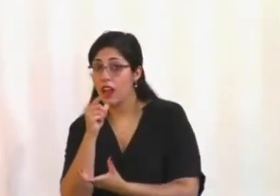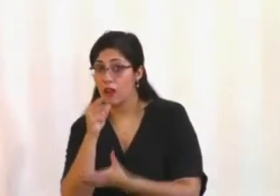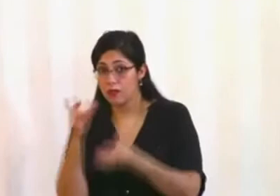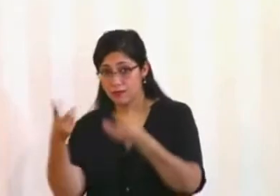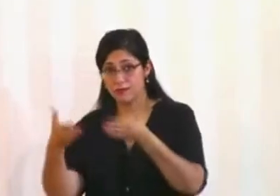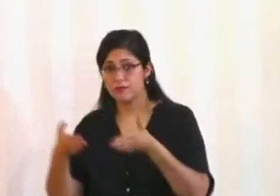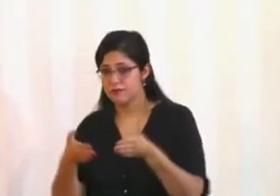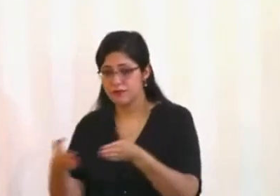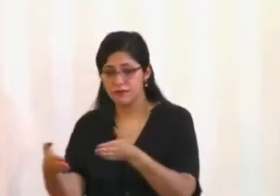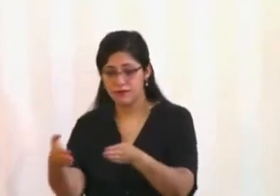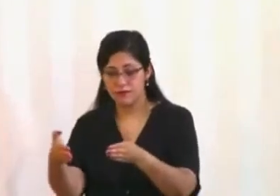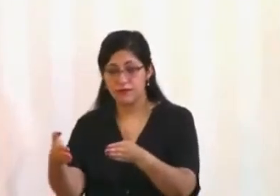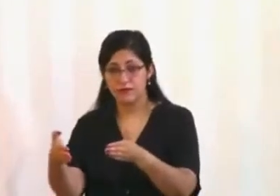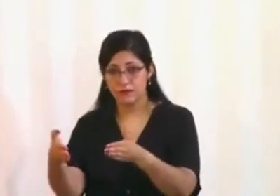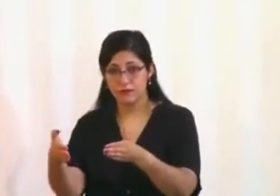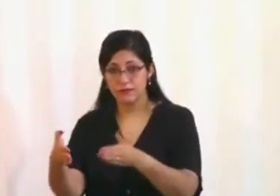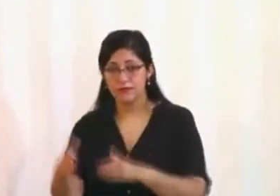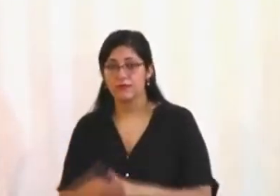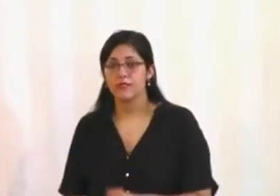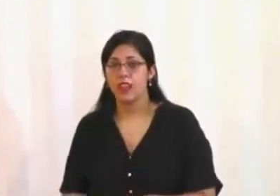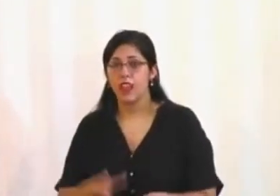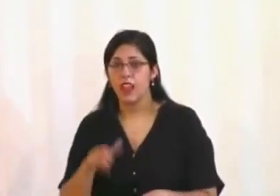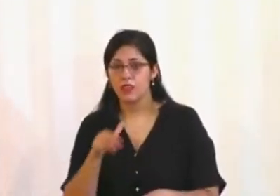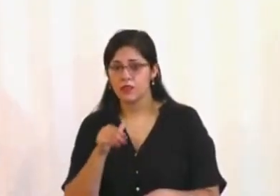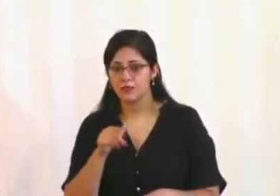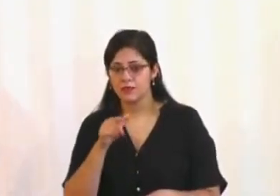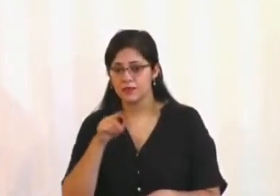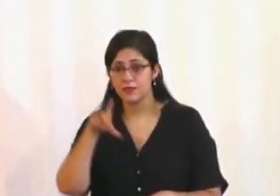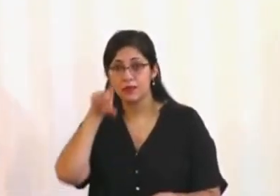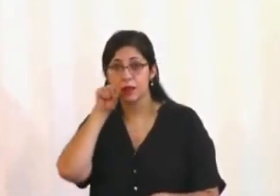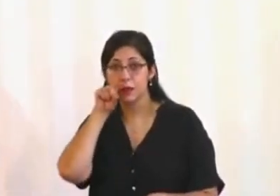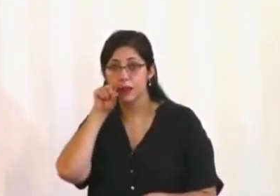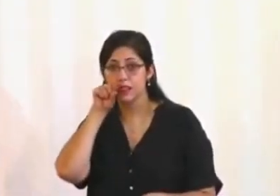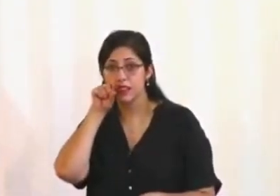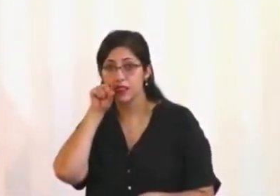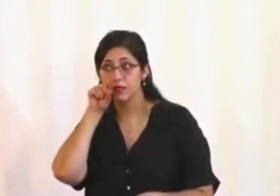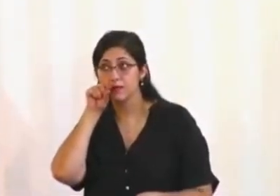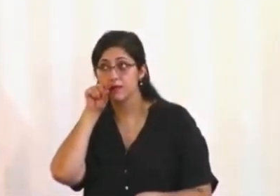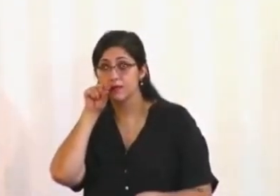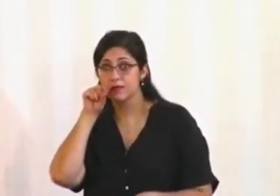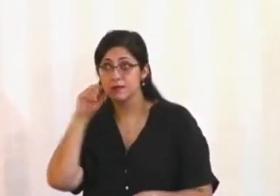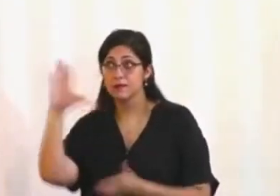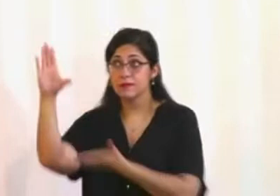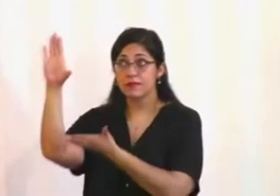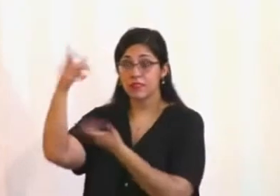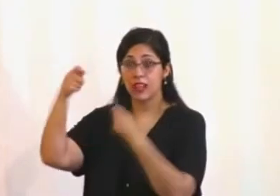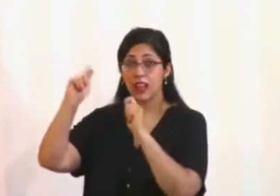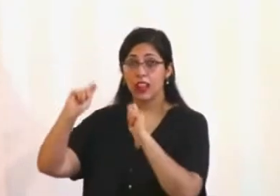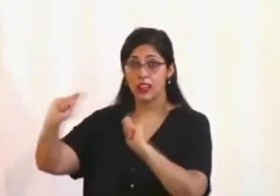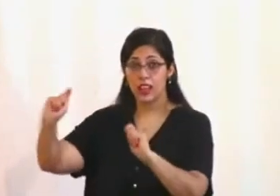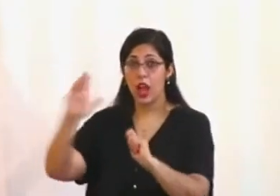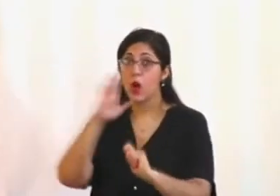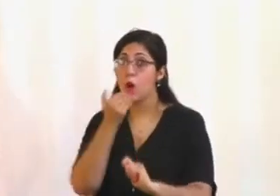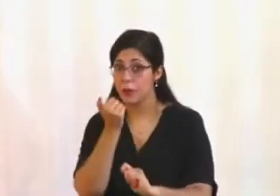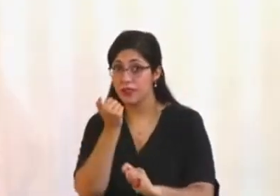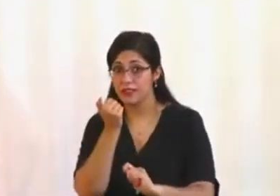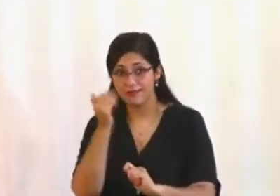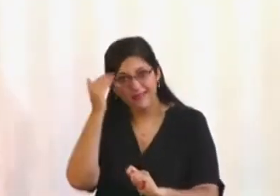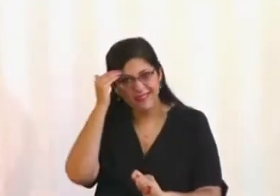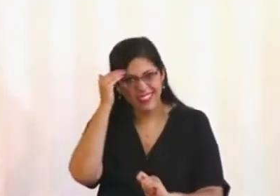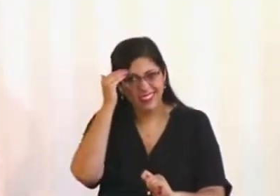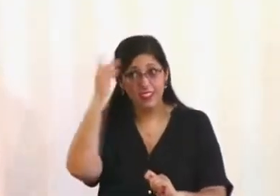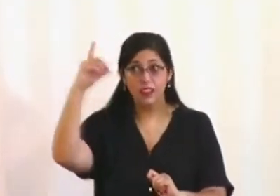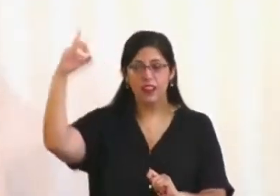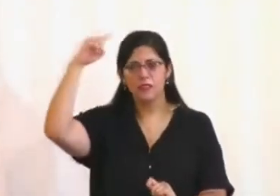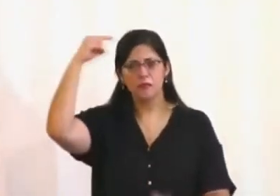por Deus. O Senhor já mandava os corvos levarem comida. Interessante isso, né? Não é uma ave muito comum de fazer esse tipo de tarefa,